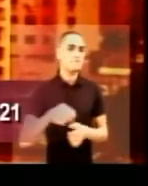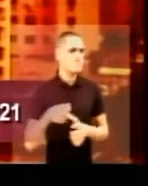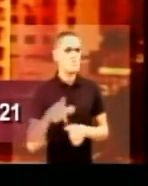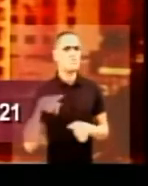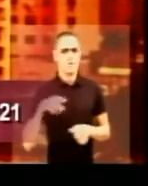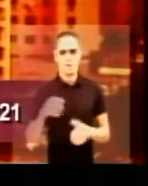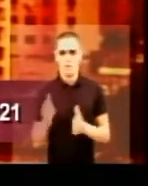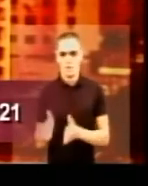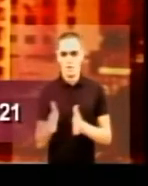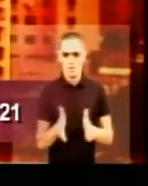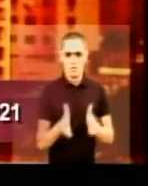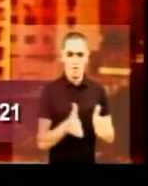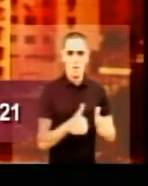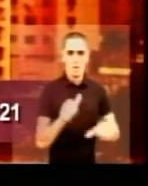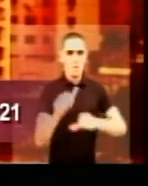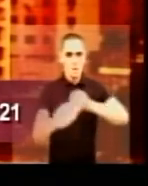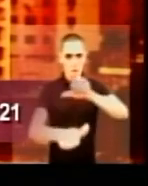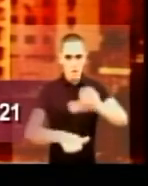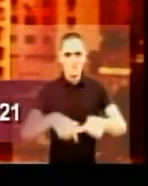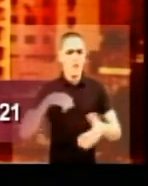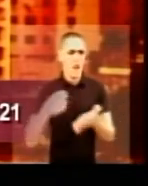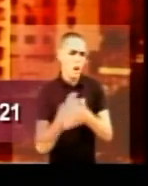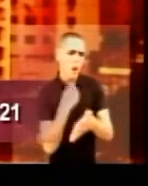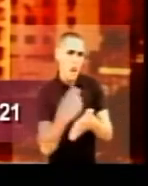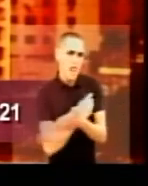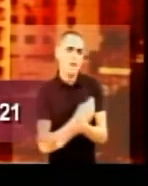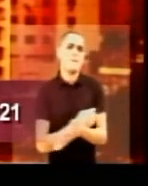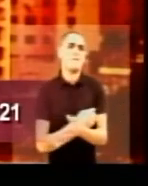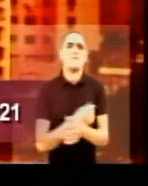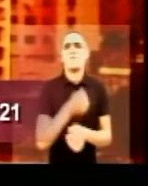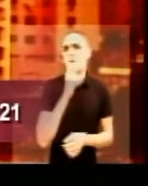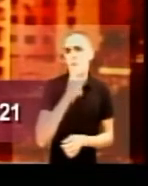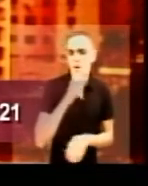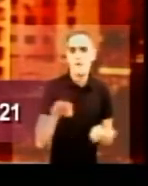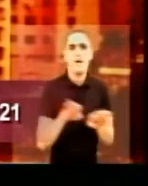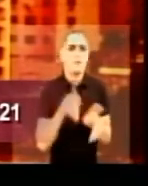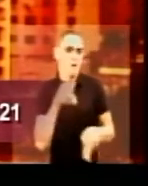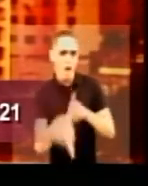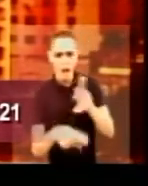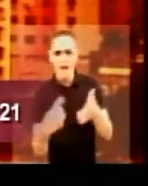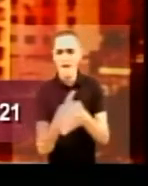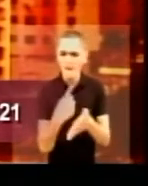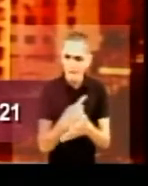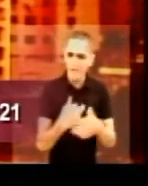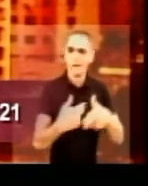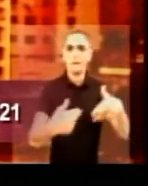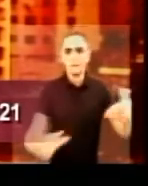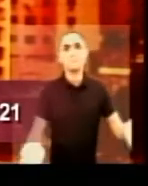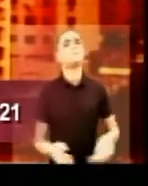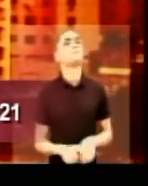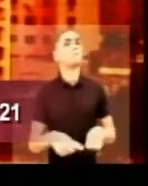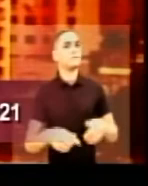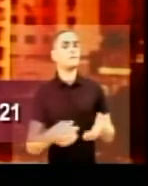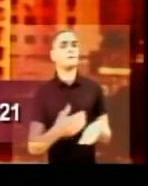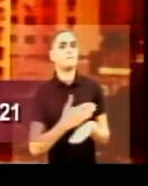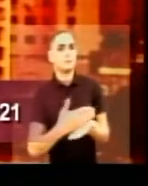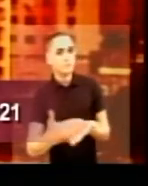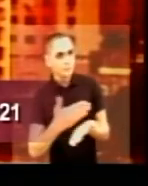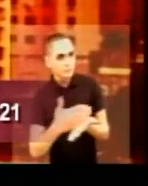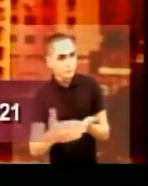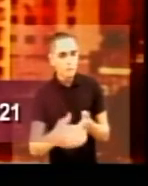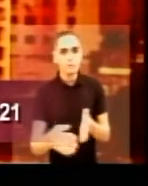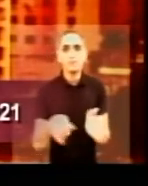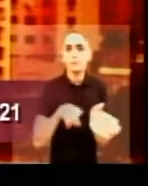muitas dúvidas, seja da imprensa ou também da população. Então, Miriam, eu vou começar com uma pergunta do jornalista